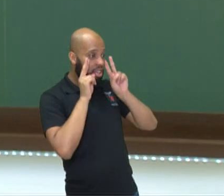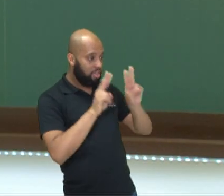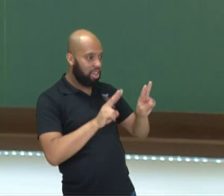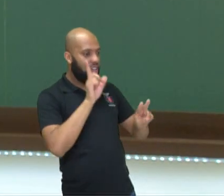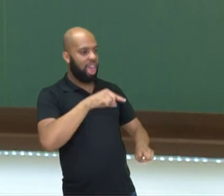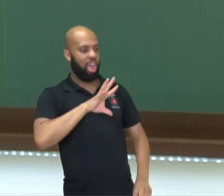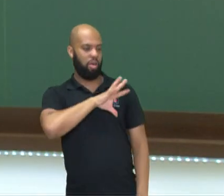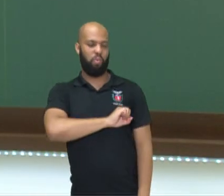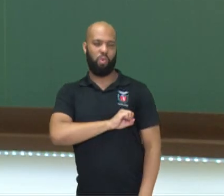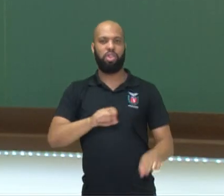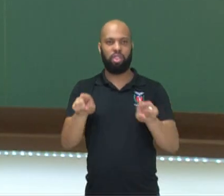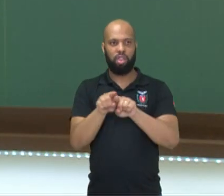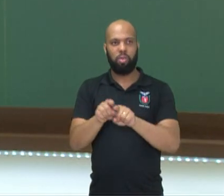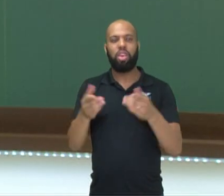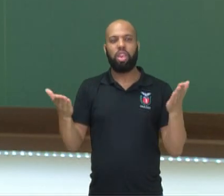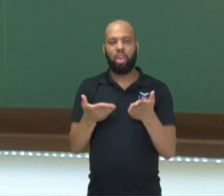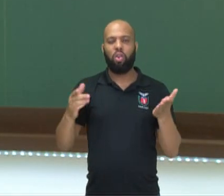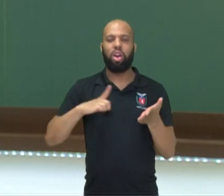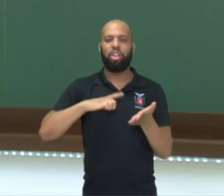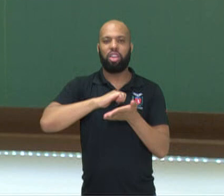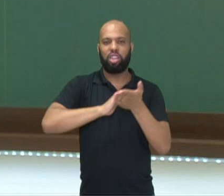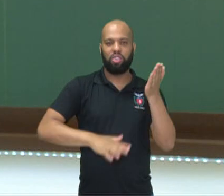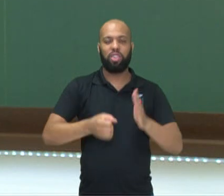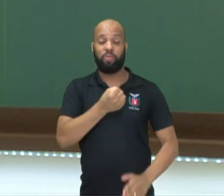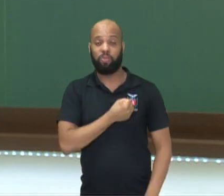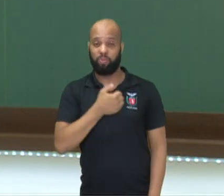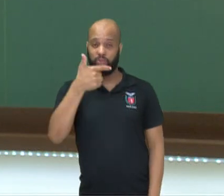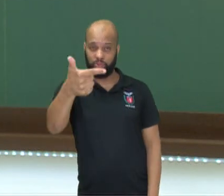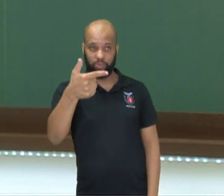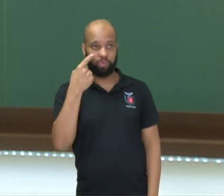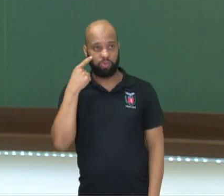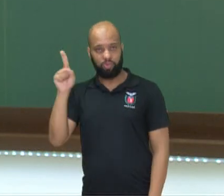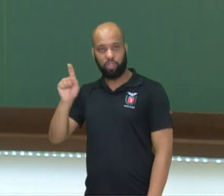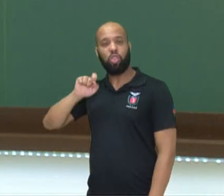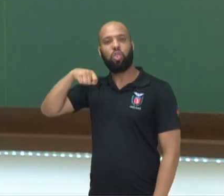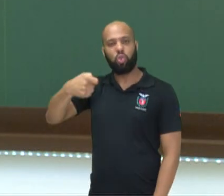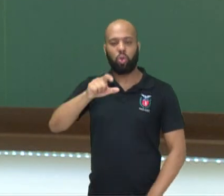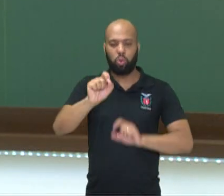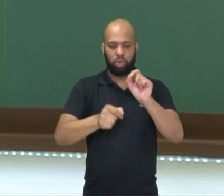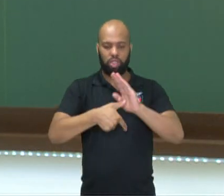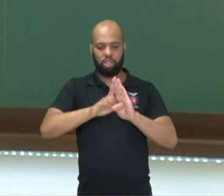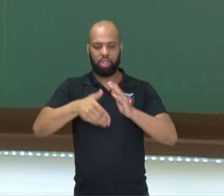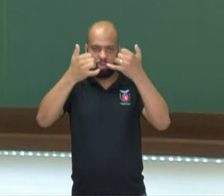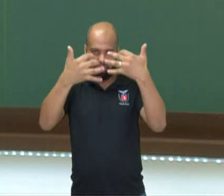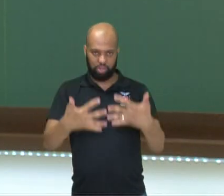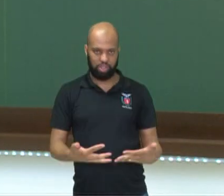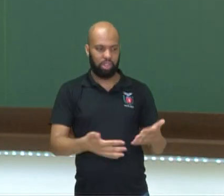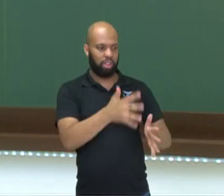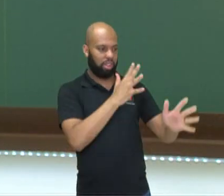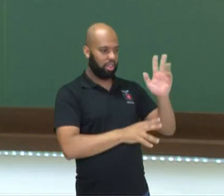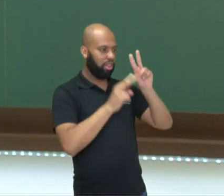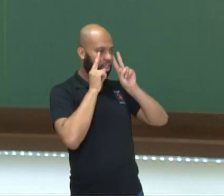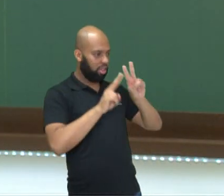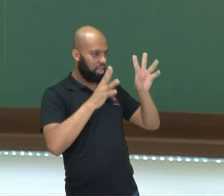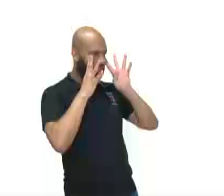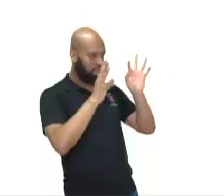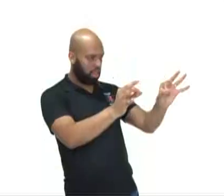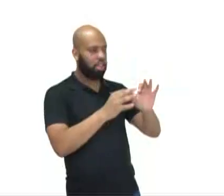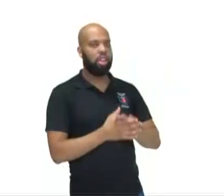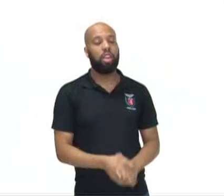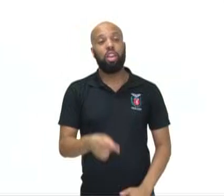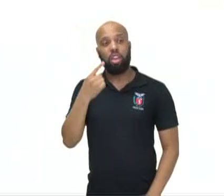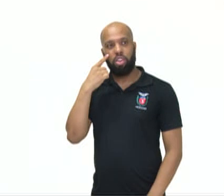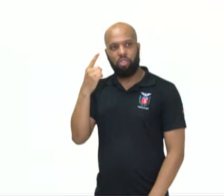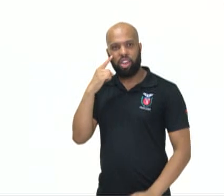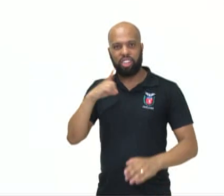de amor. E para isso, a gente vai pensar esse exercício aqui justamente sobre a questão da escuta ativa. Veja a